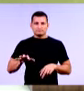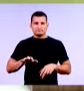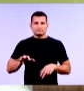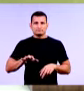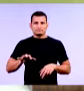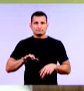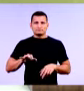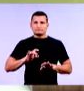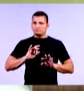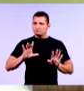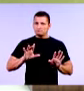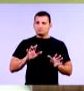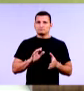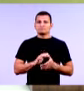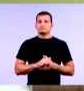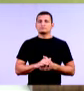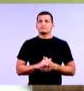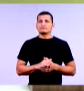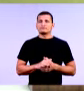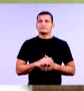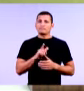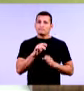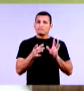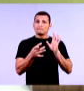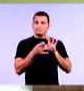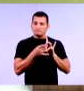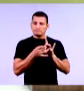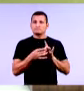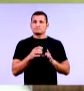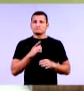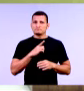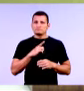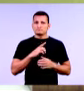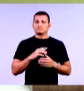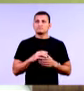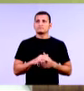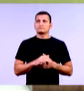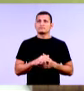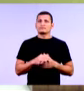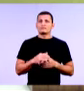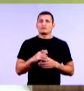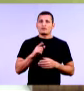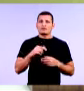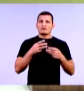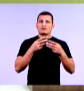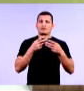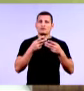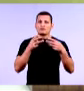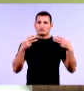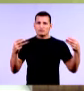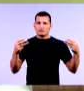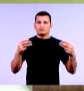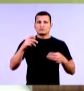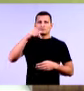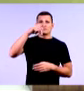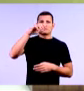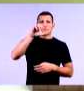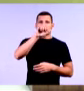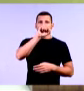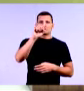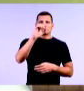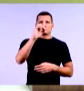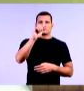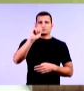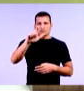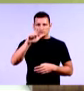né? Então, nesse contexto, nós temos que o Bluetooth pode ser considerado como uma rede pessoal, ou seja, uma PAN, que nós chamamos dentro